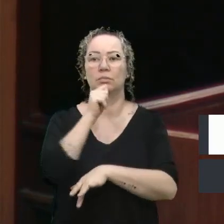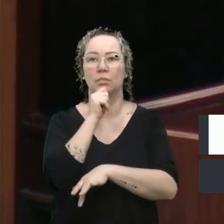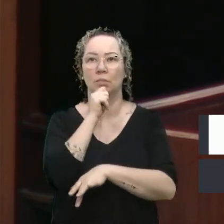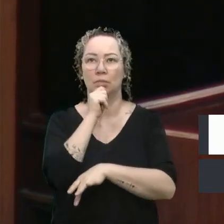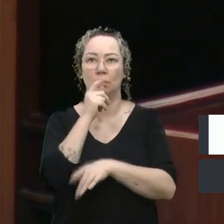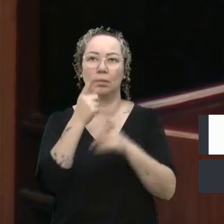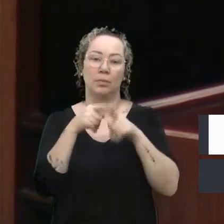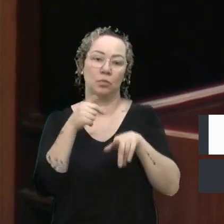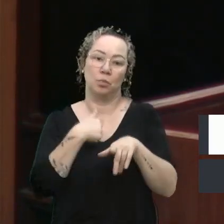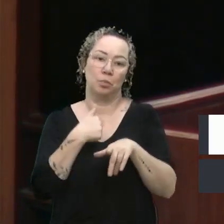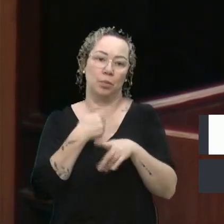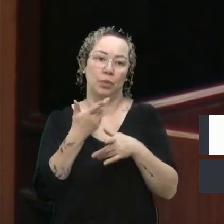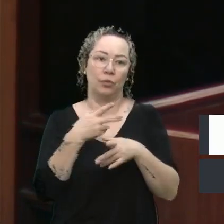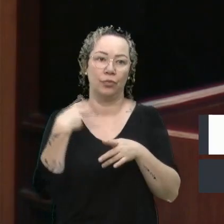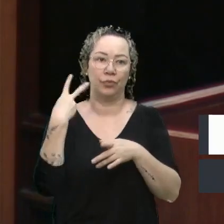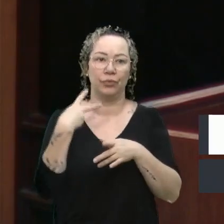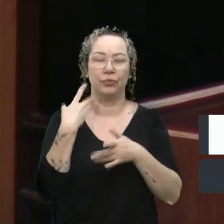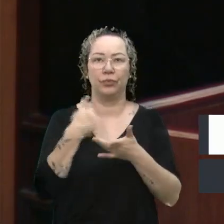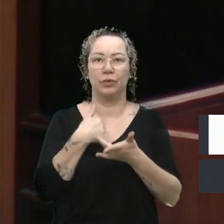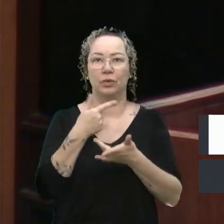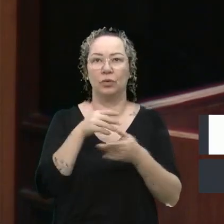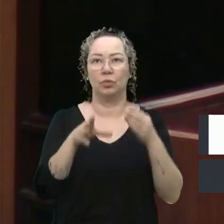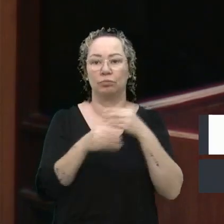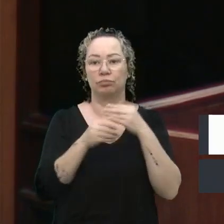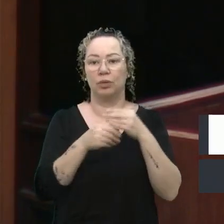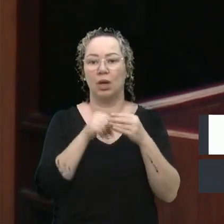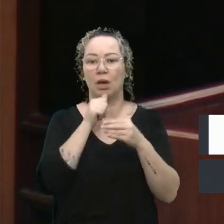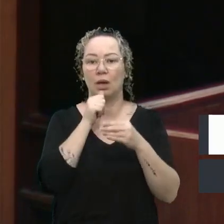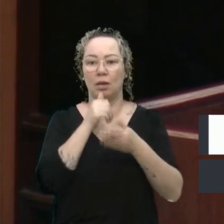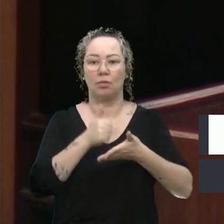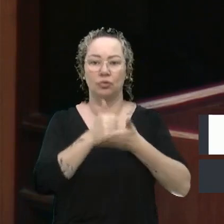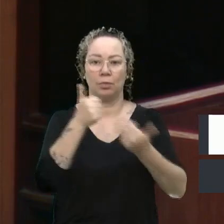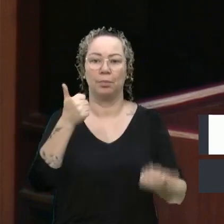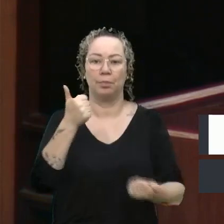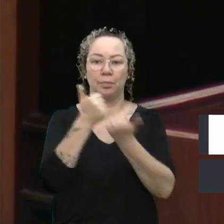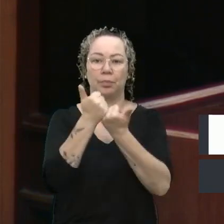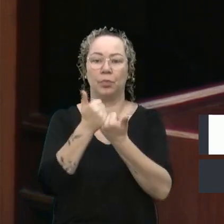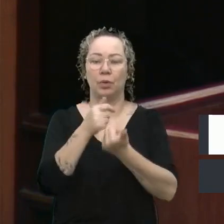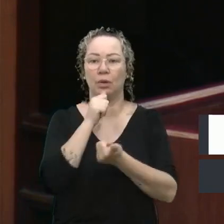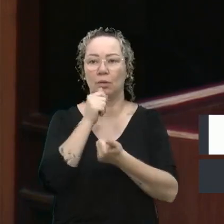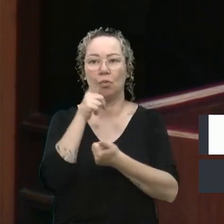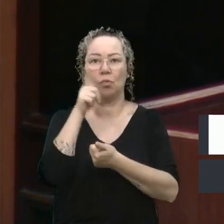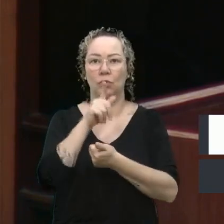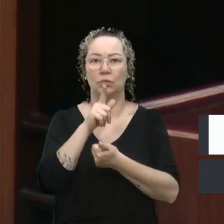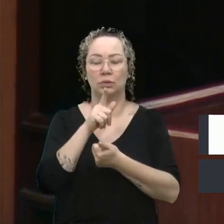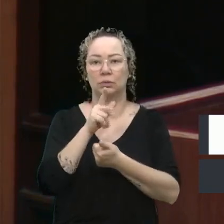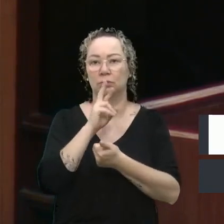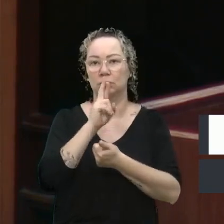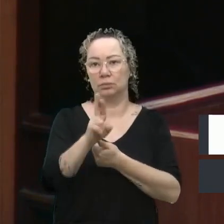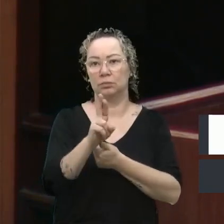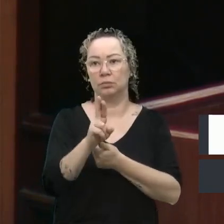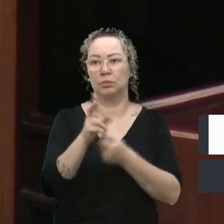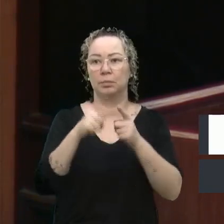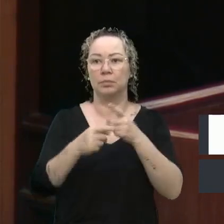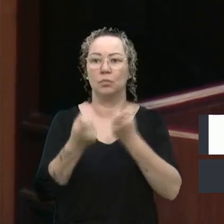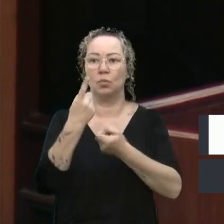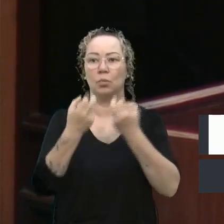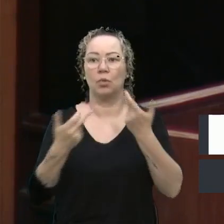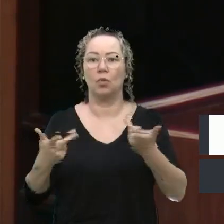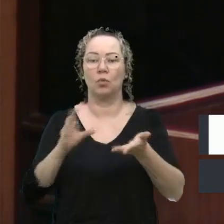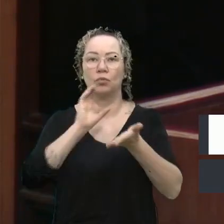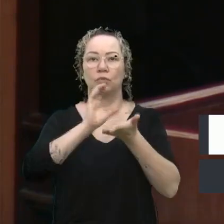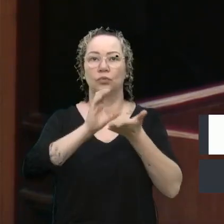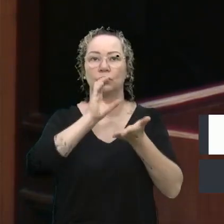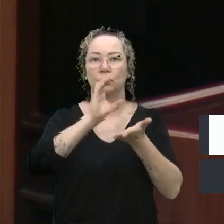gabinete vereador, não conseguimos ainda esclarecer para a comunidade, mas alguma coisa dos investimentos aqui nós